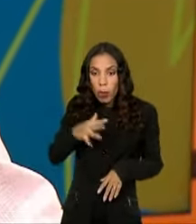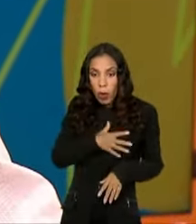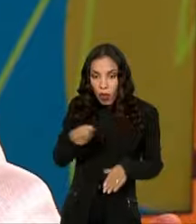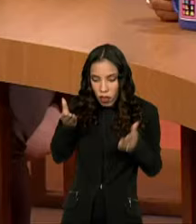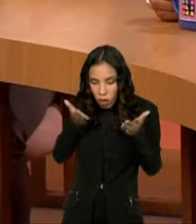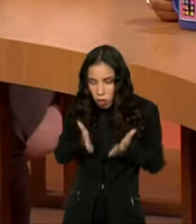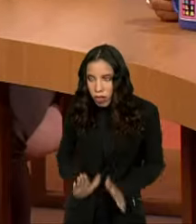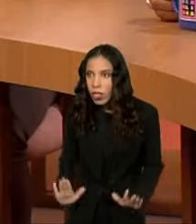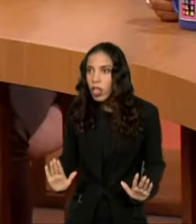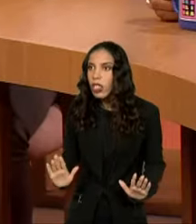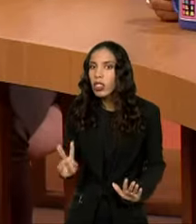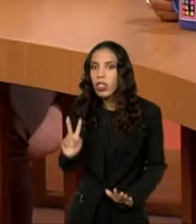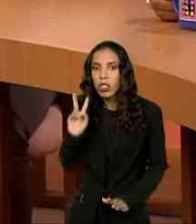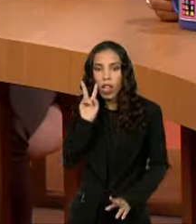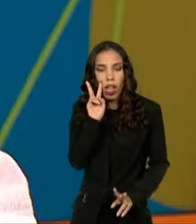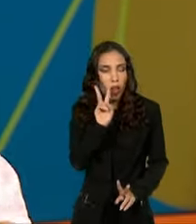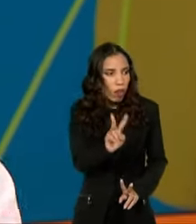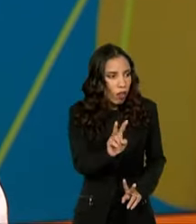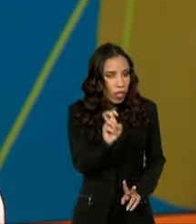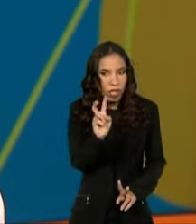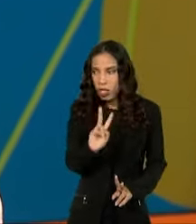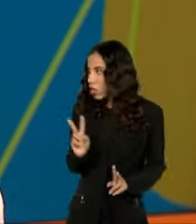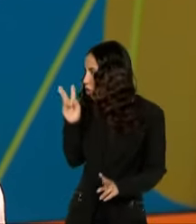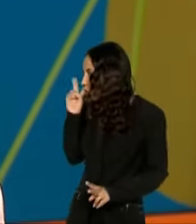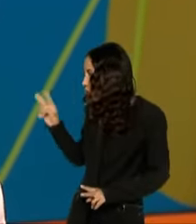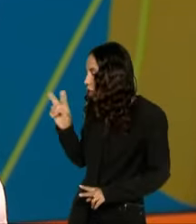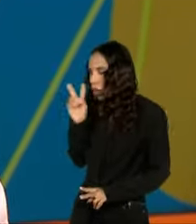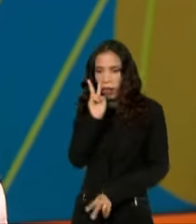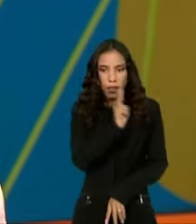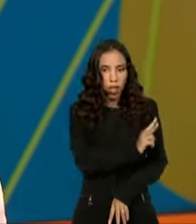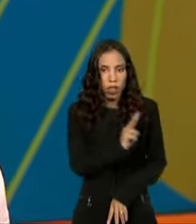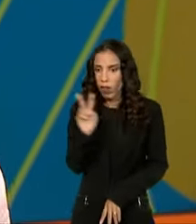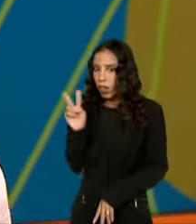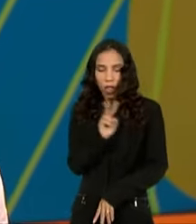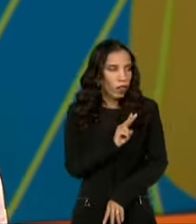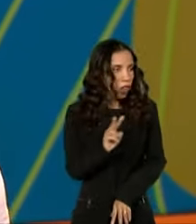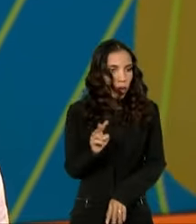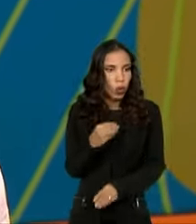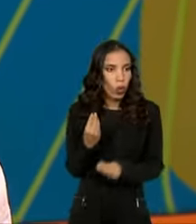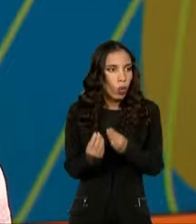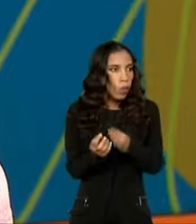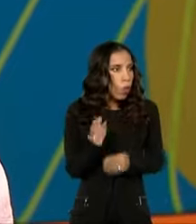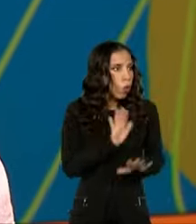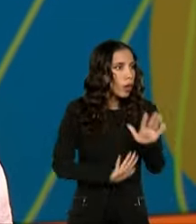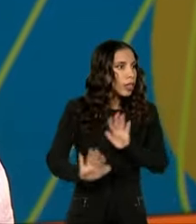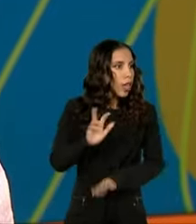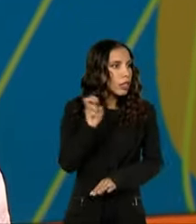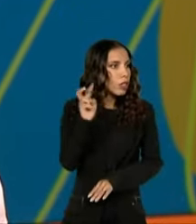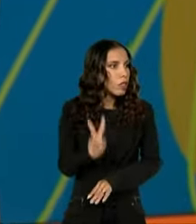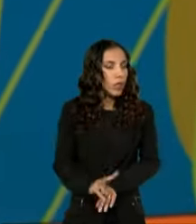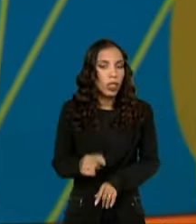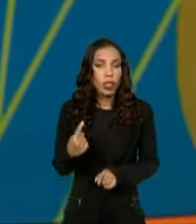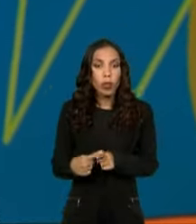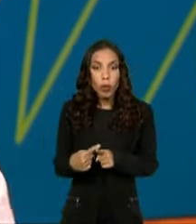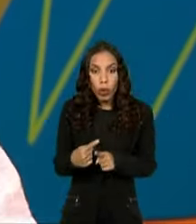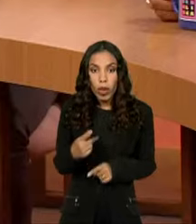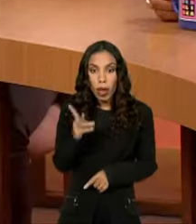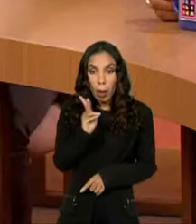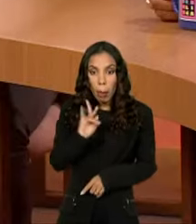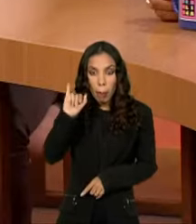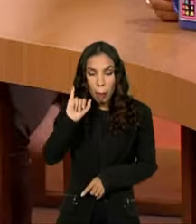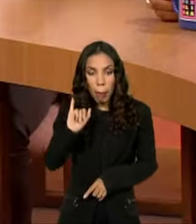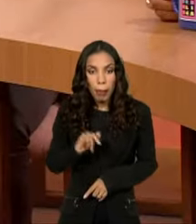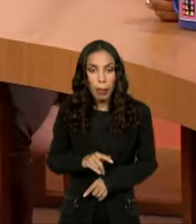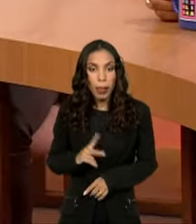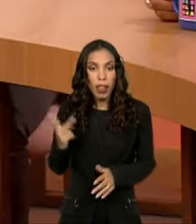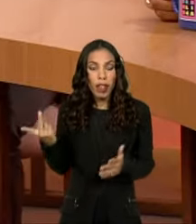comecei a olhar 5 vezes antes de atravessar. Claro. E para mim, a paternidade ressignificou muitas coisas. Eu acho que o que aconteceu